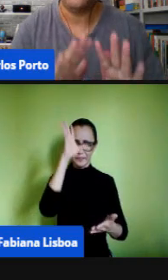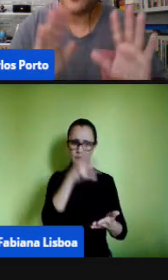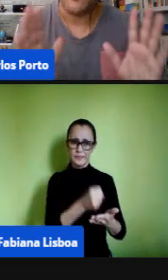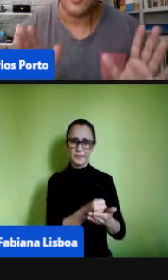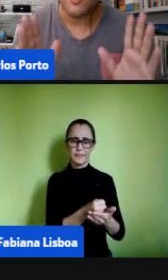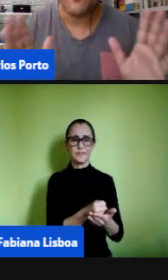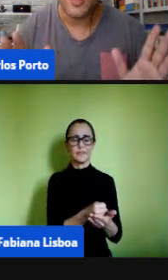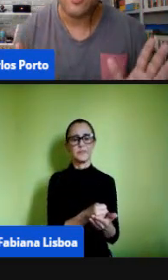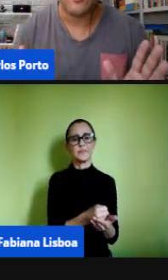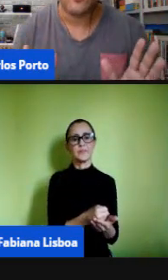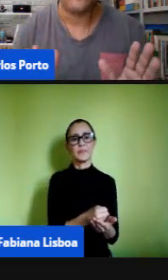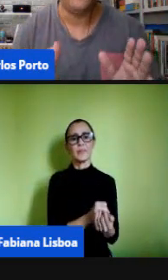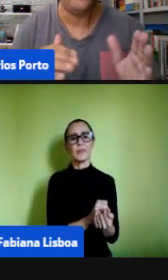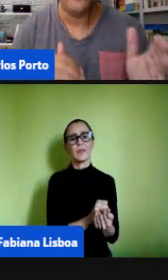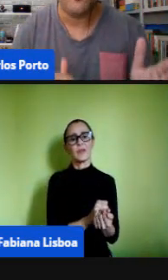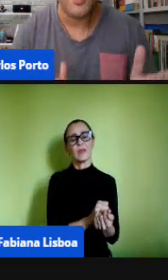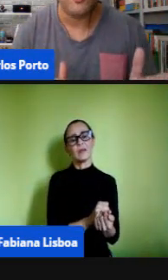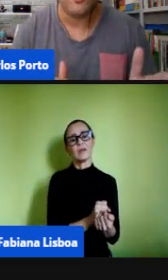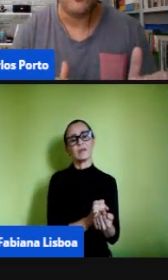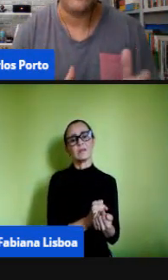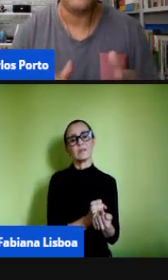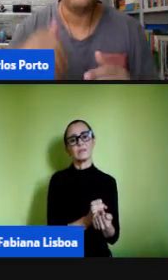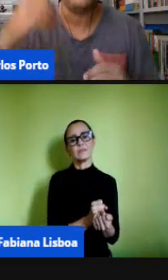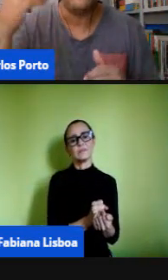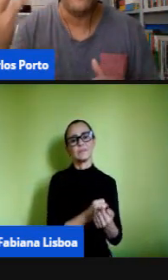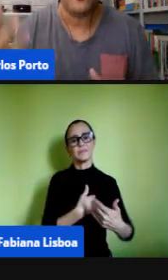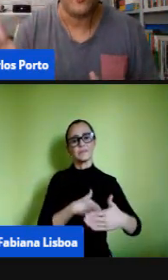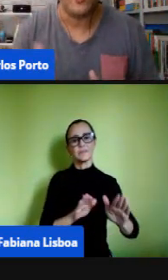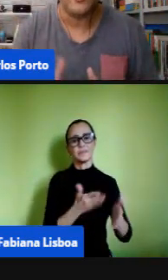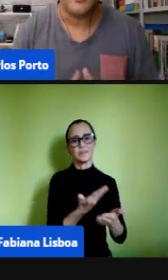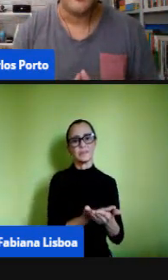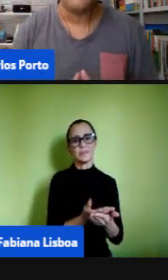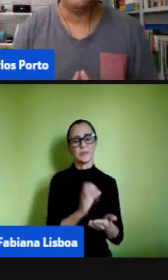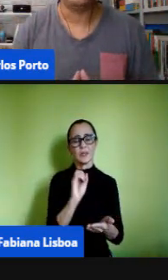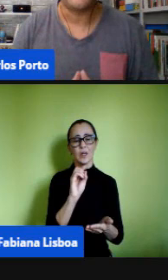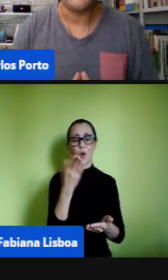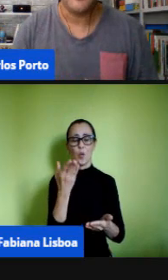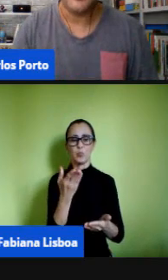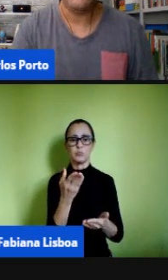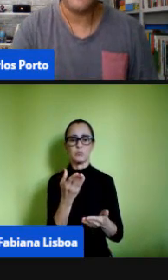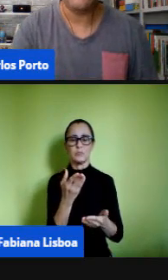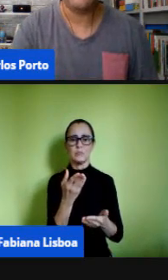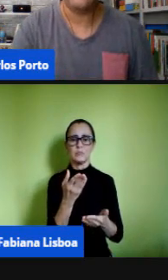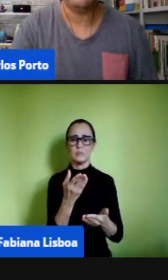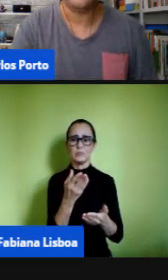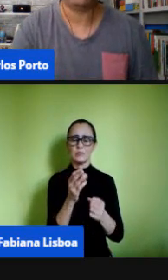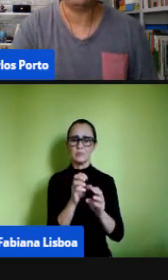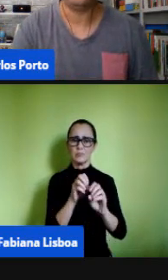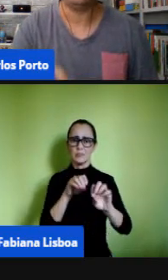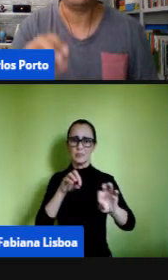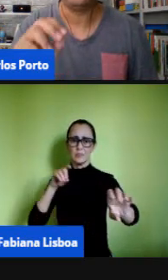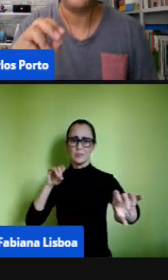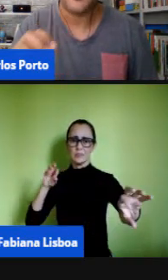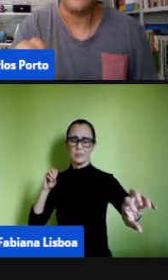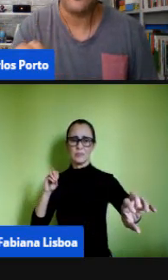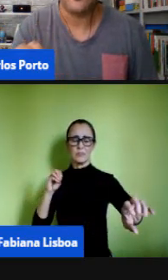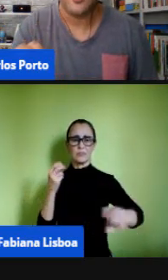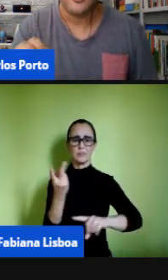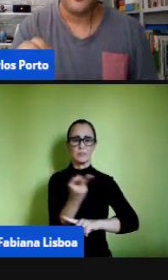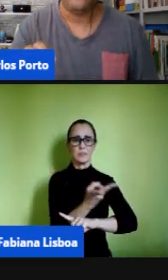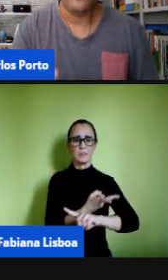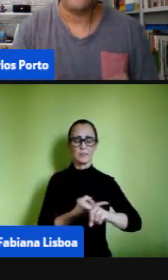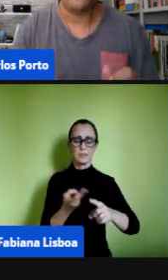ou virtual, e aqui eu falo do momento que nós estamos ou futuro, buscar realizar essas interações